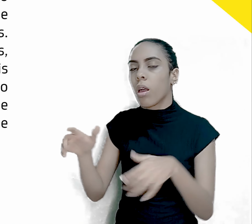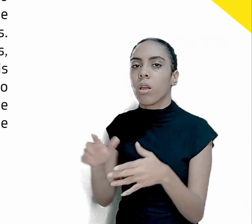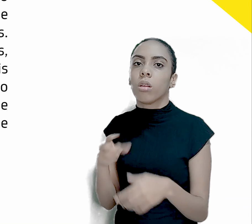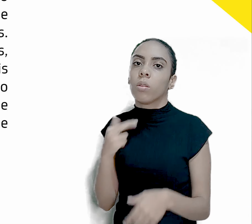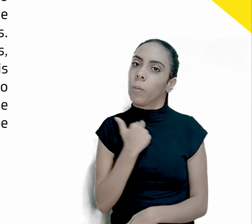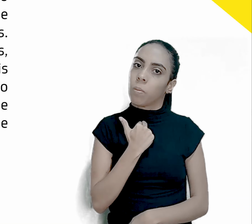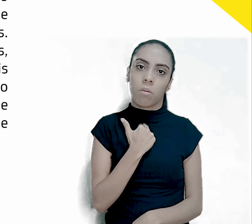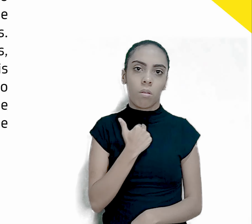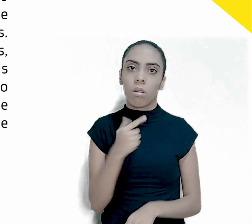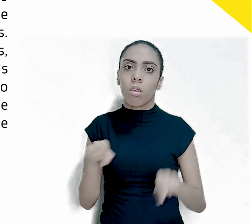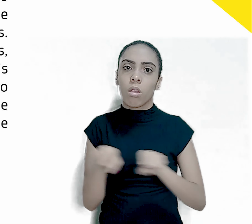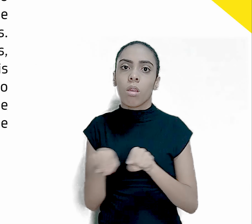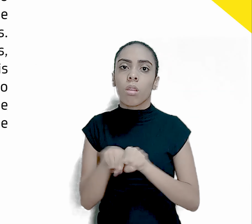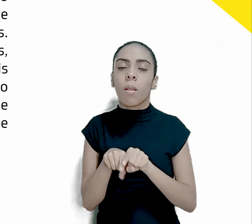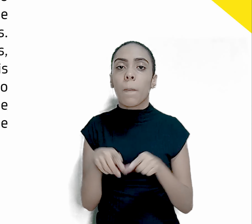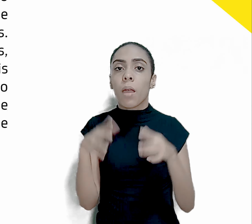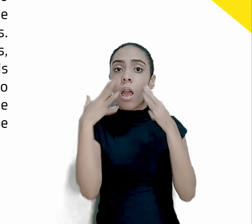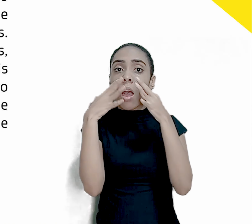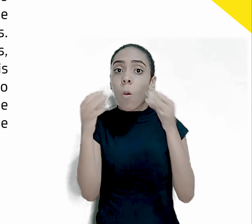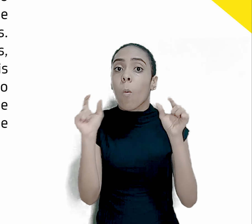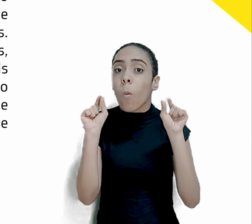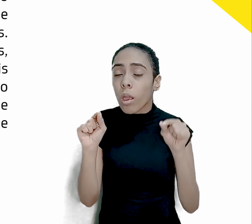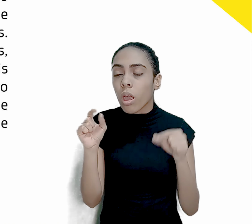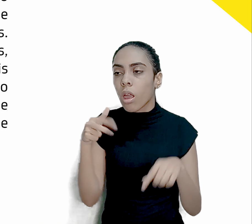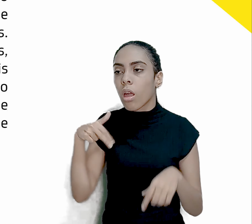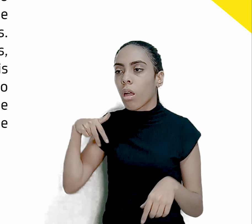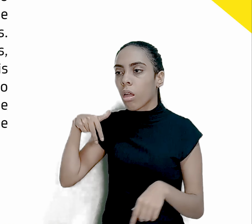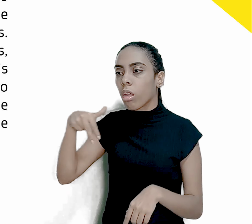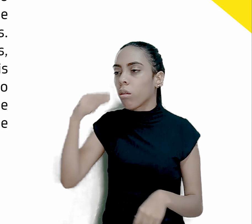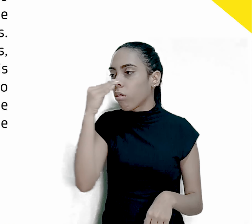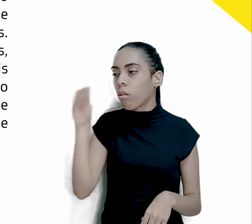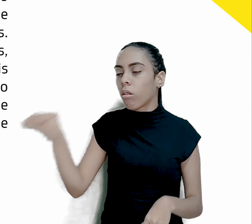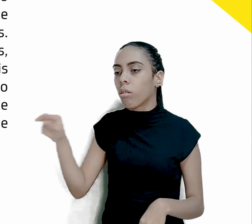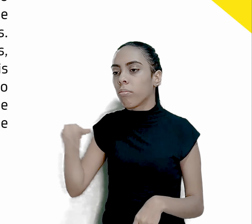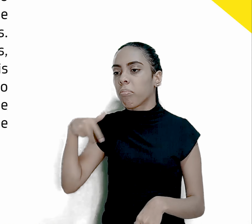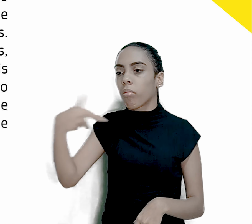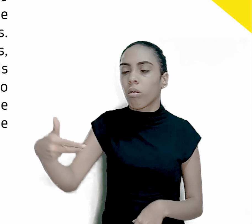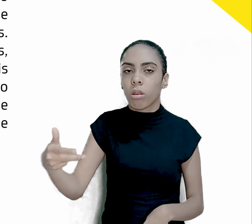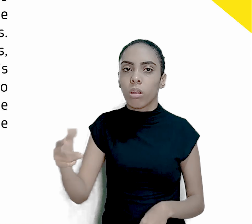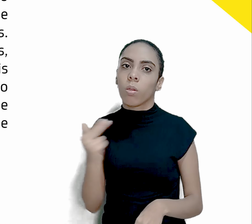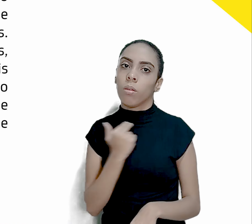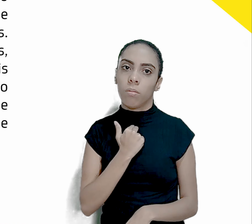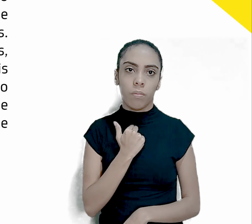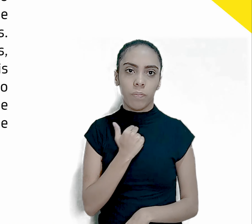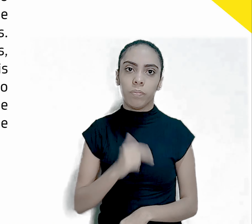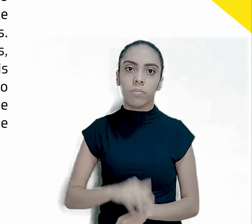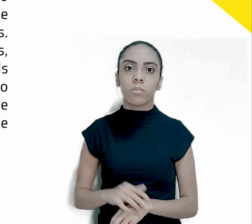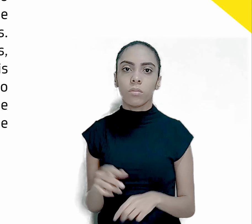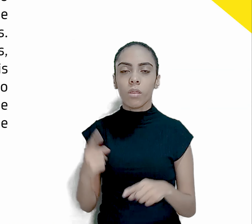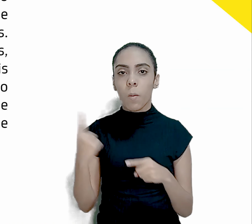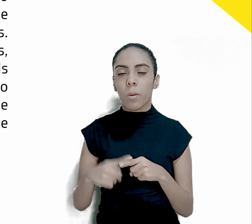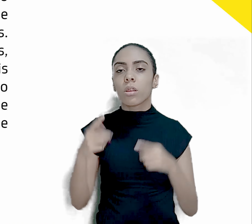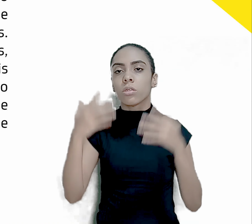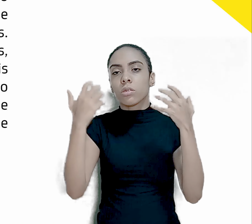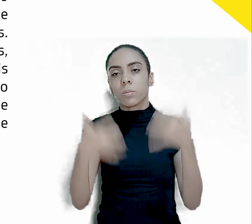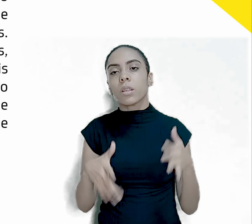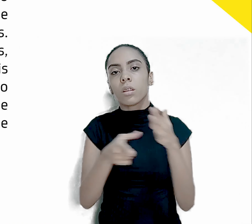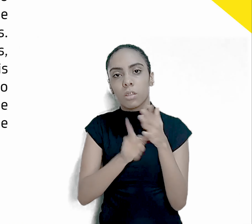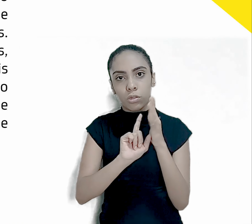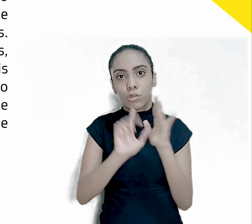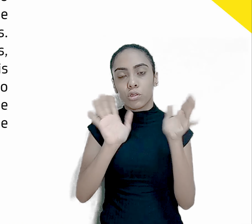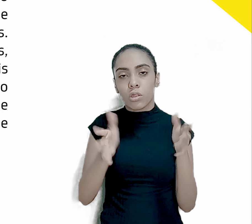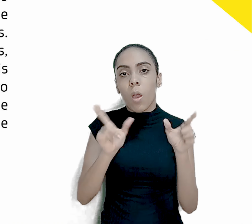que a utiliza Também é preciso estar atento para não derrubar, ignorar ou tropeçar nas muletas Pois,